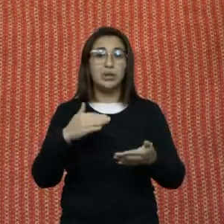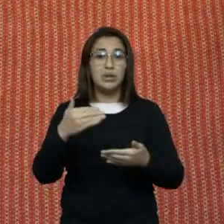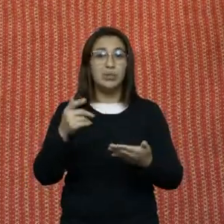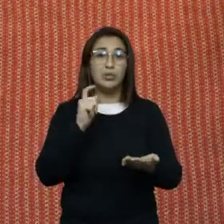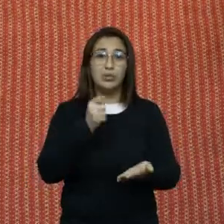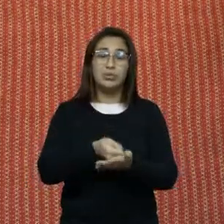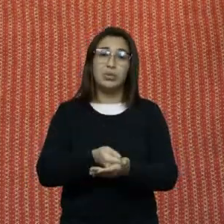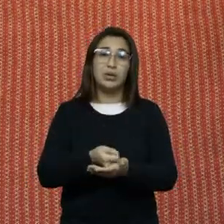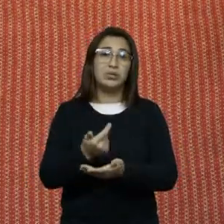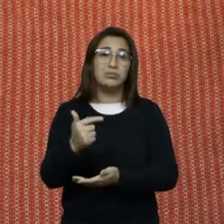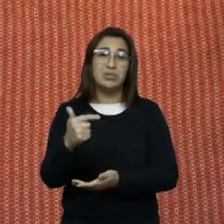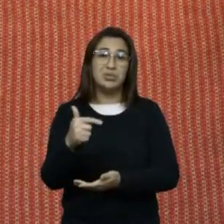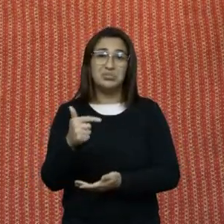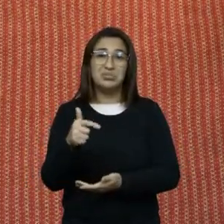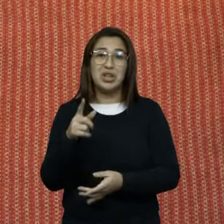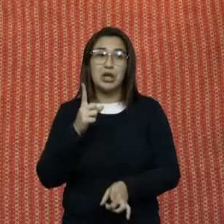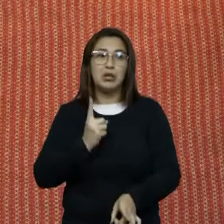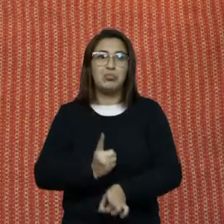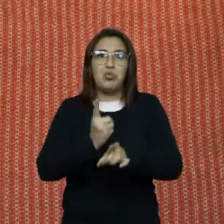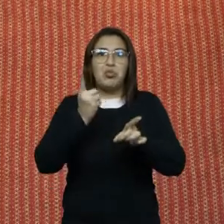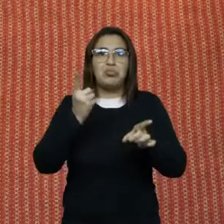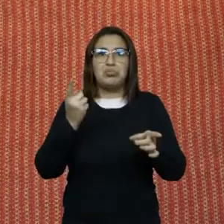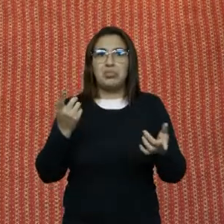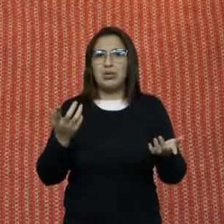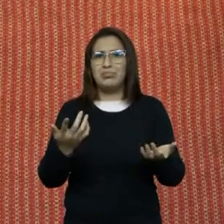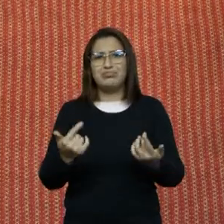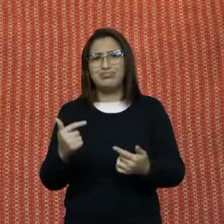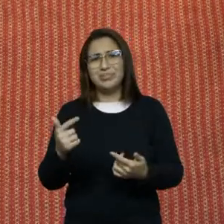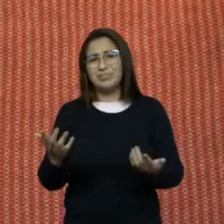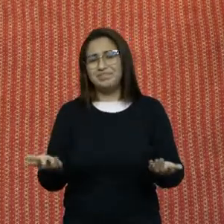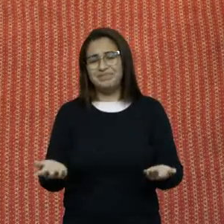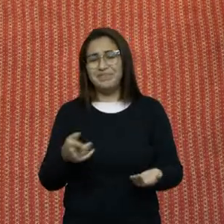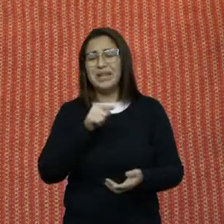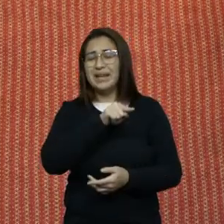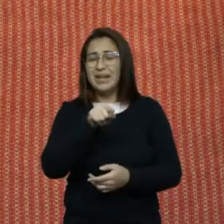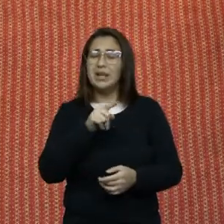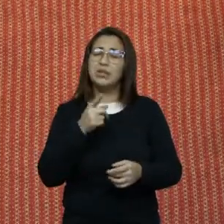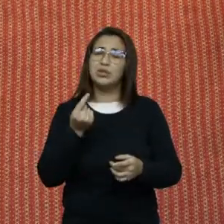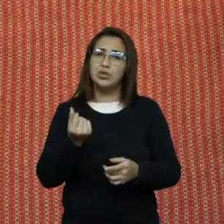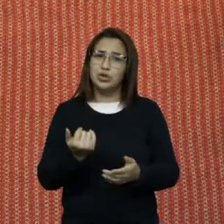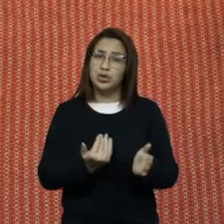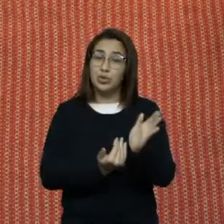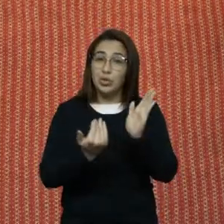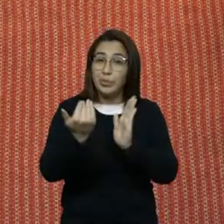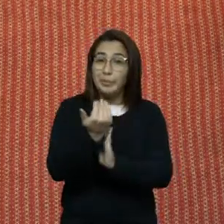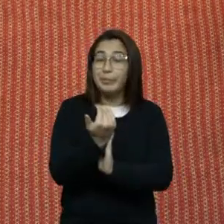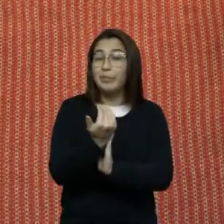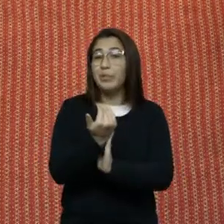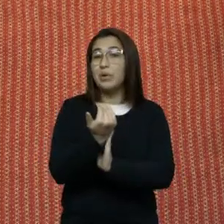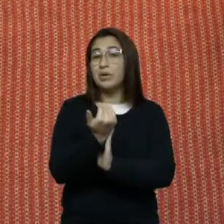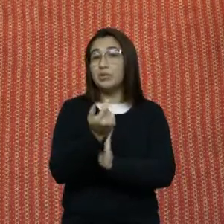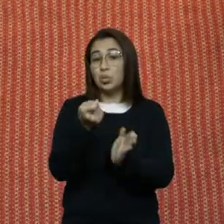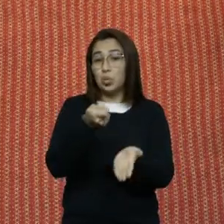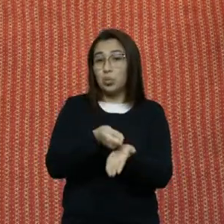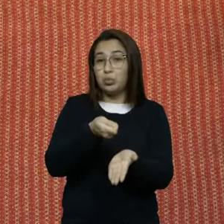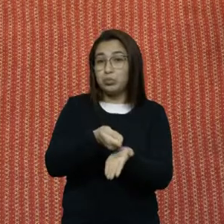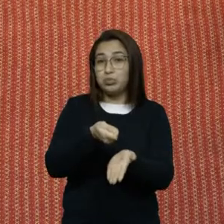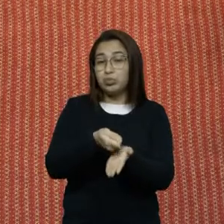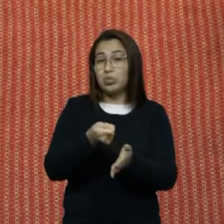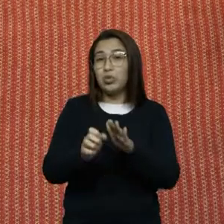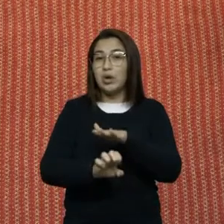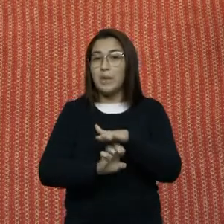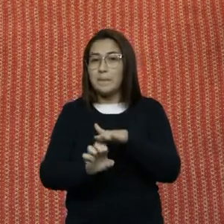deputados não existe mágica não existe mágica esse dinheiro esse custo a mais esse tributo a mais que nós estamos cobrando aqui das